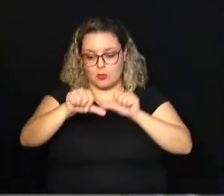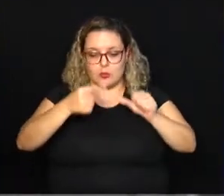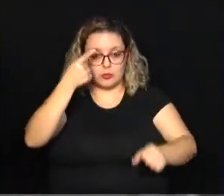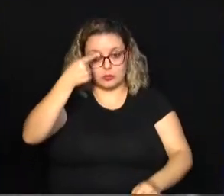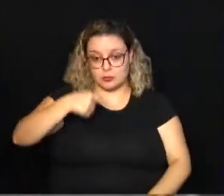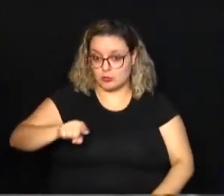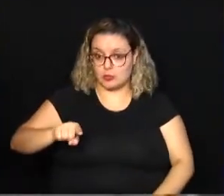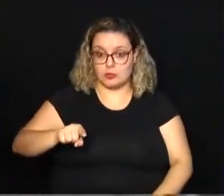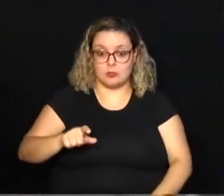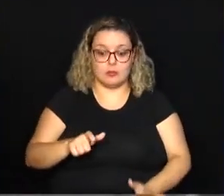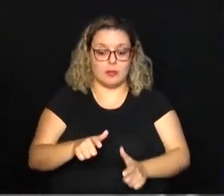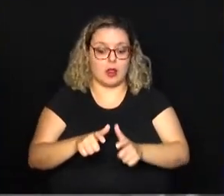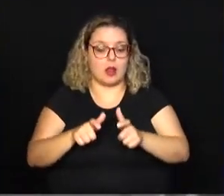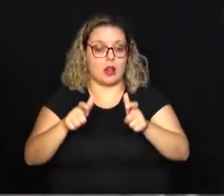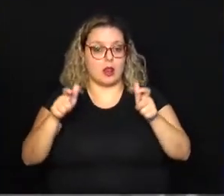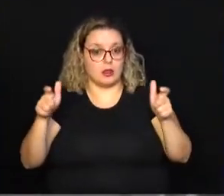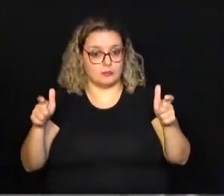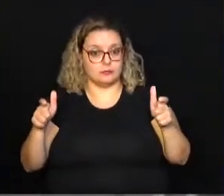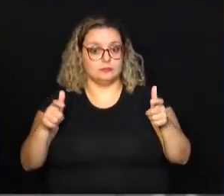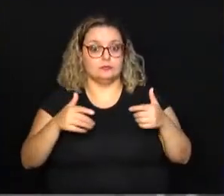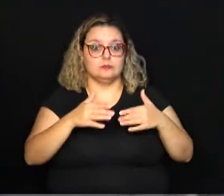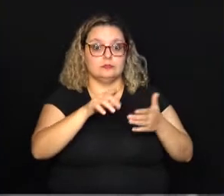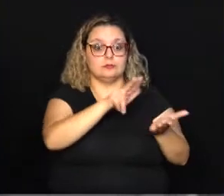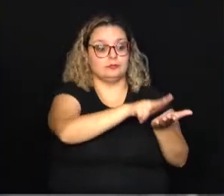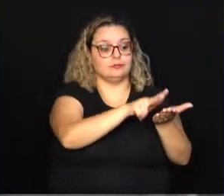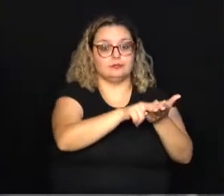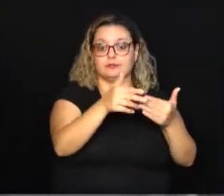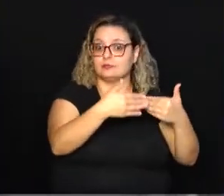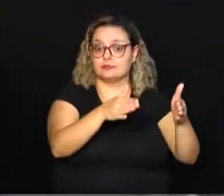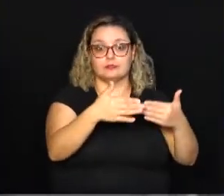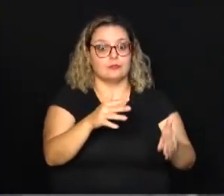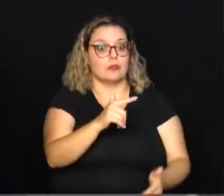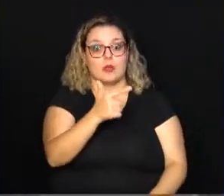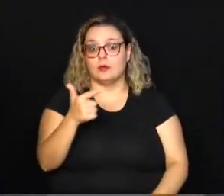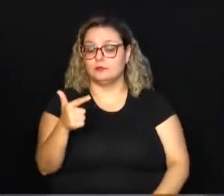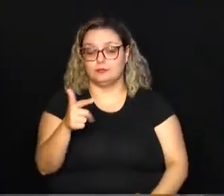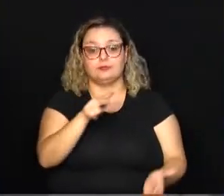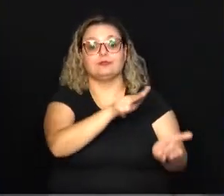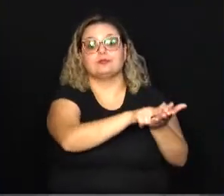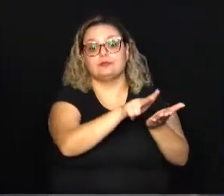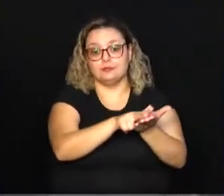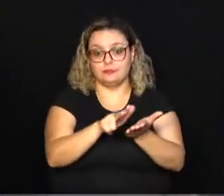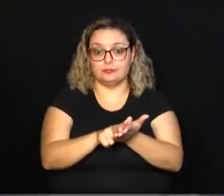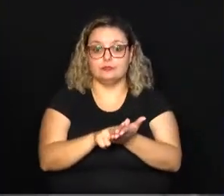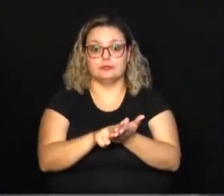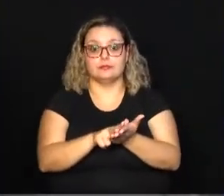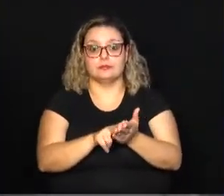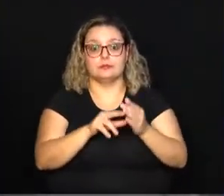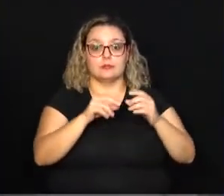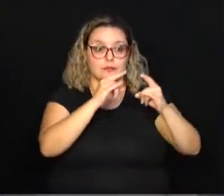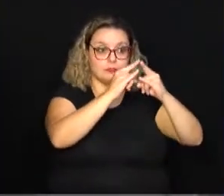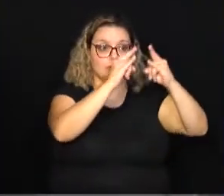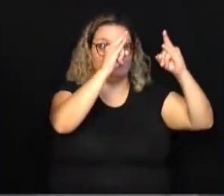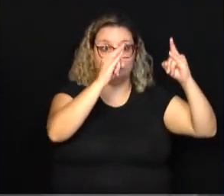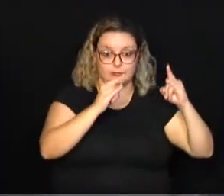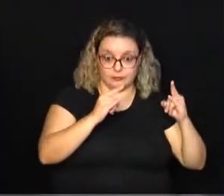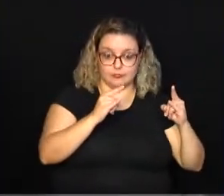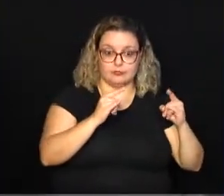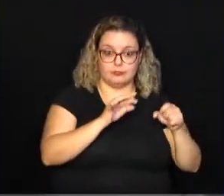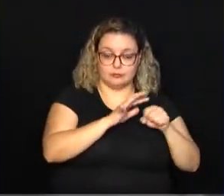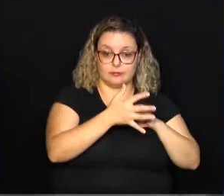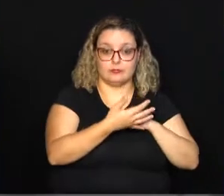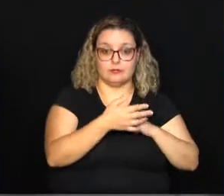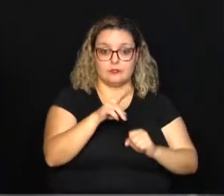seu número. Nós tivemos que abrir leito onde no hospital normalmente não tinha leito, que são o que a gente chama de hospital de campanha, UTI em locais